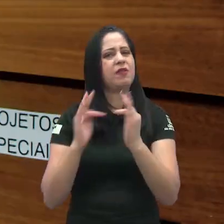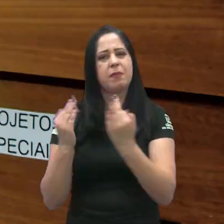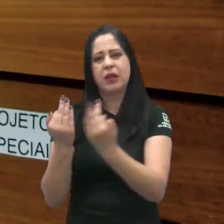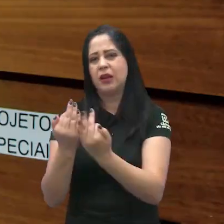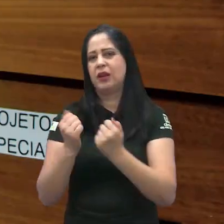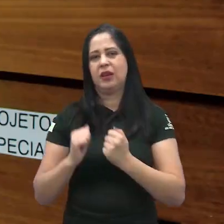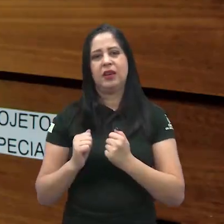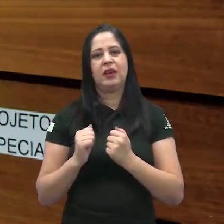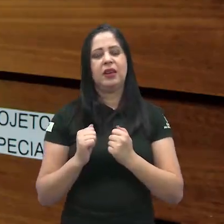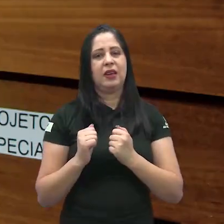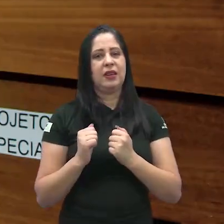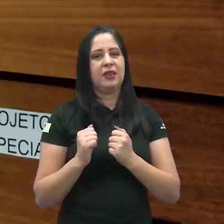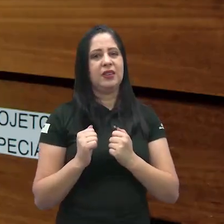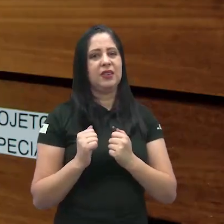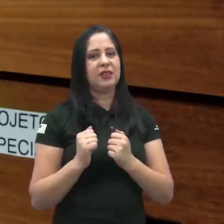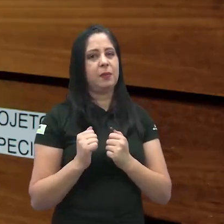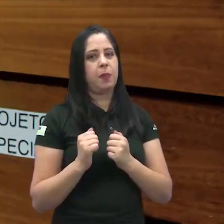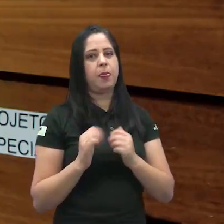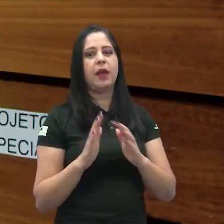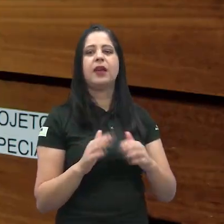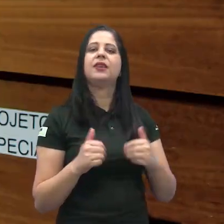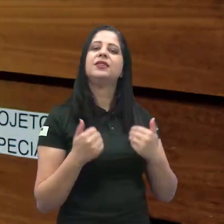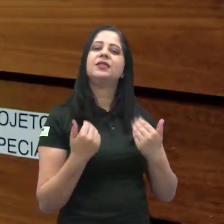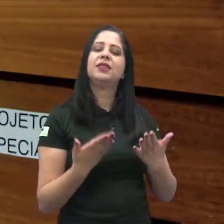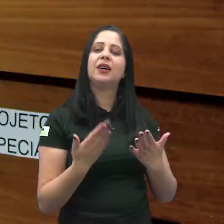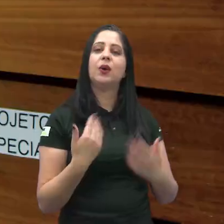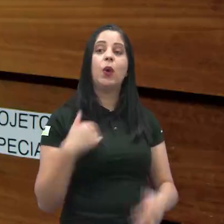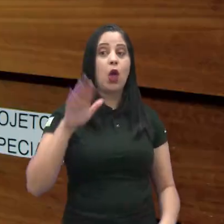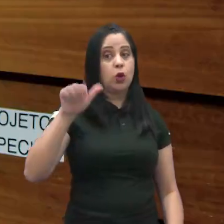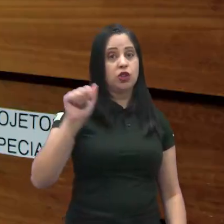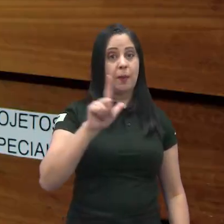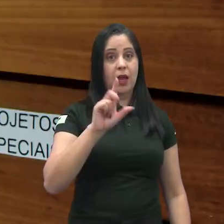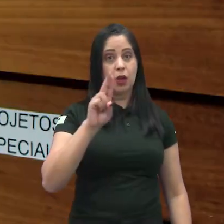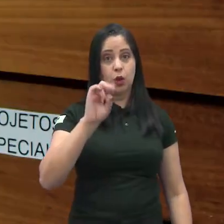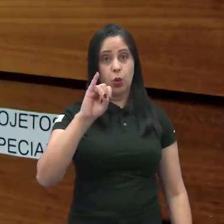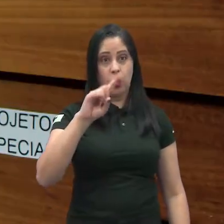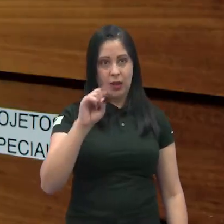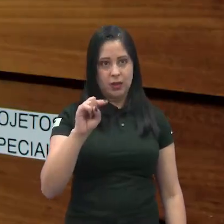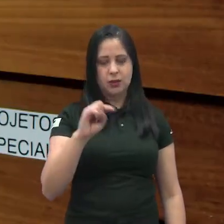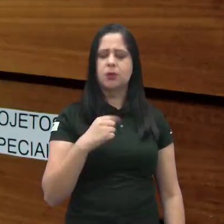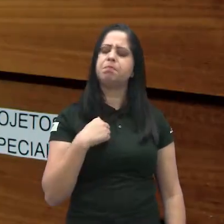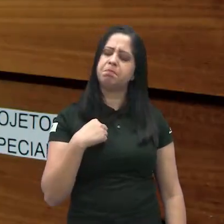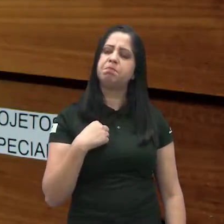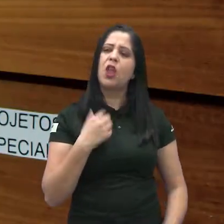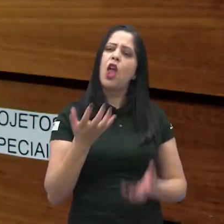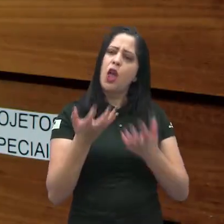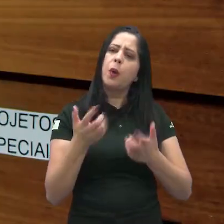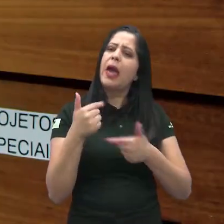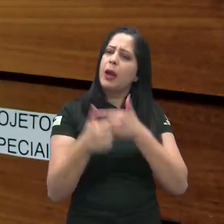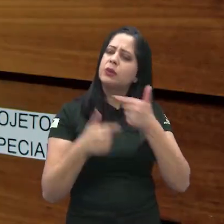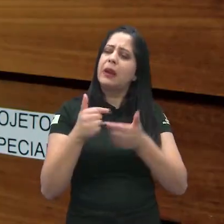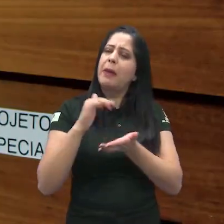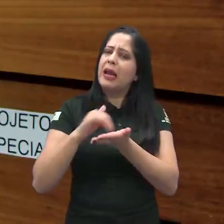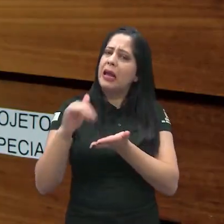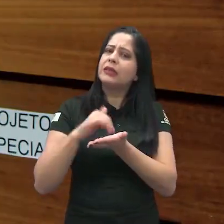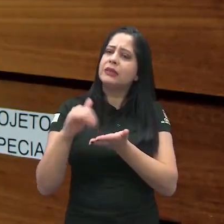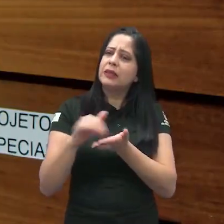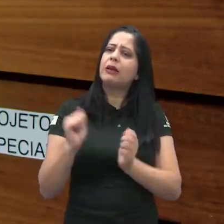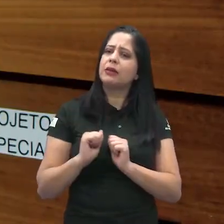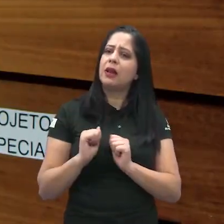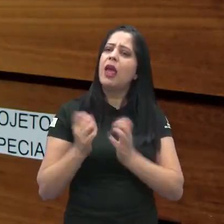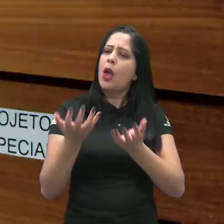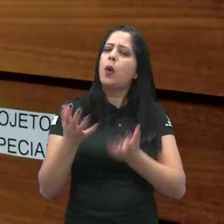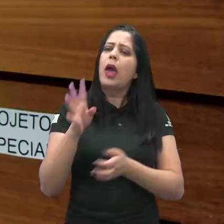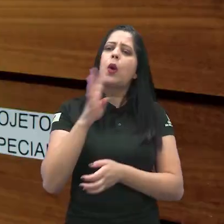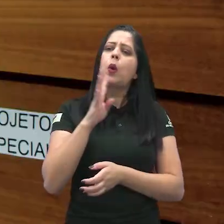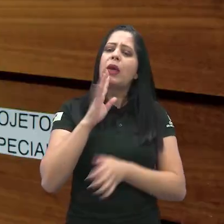com todo mundo. E aí eu chamei, né, a Luísa e o seu Alberto, falei que eu tinha interesse, mas deixei no ar que eu tinha interesse em conhecer outras áreas